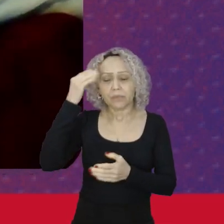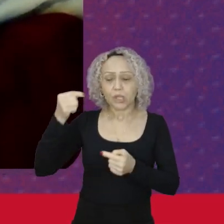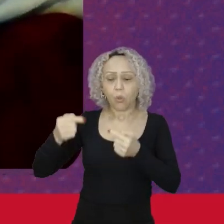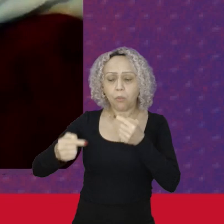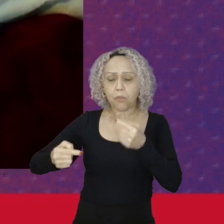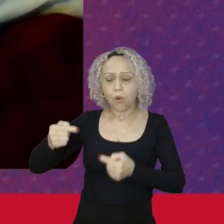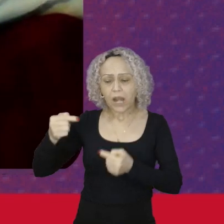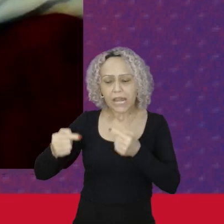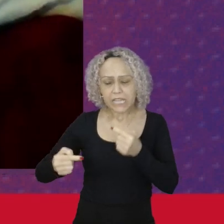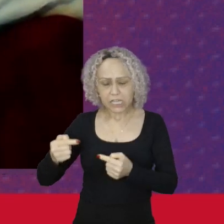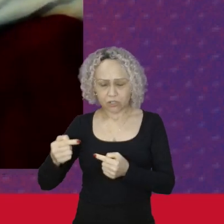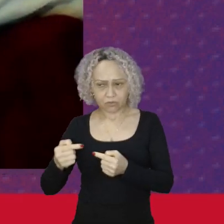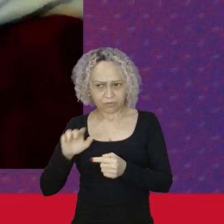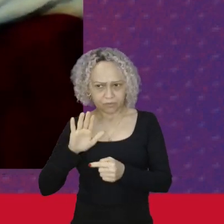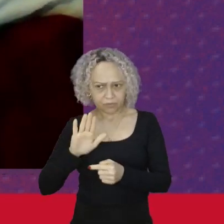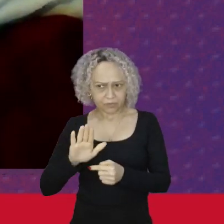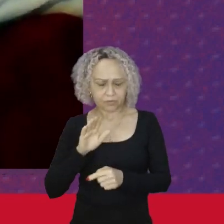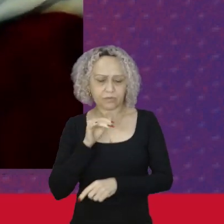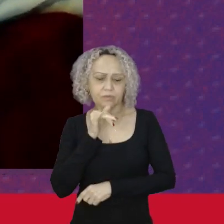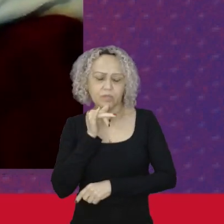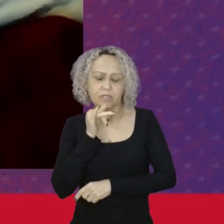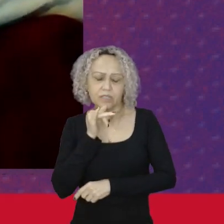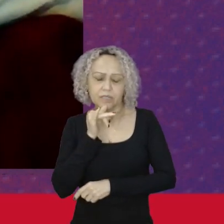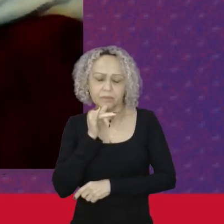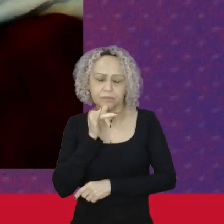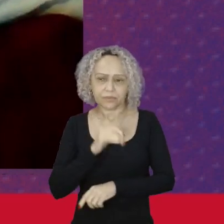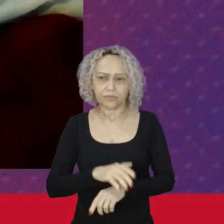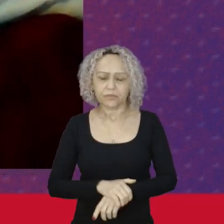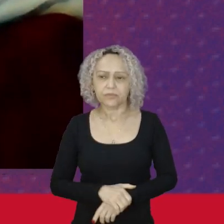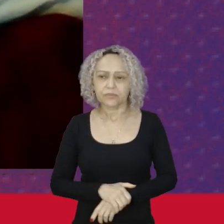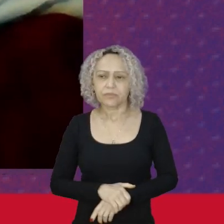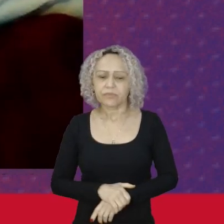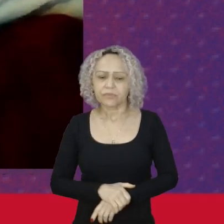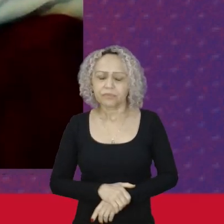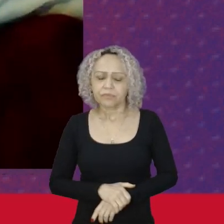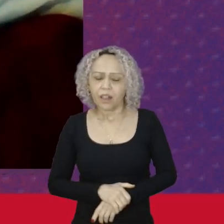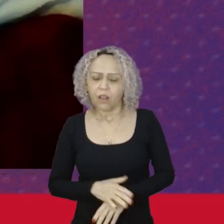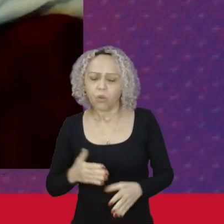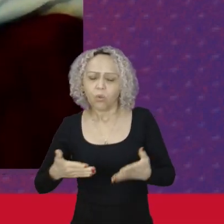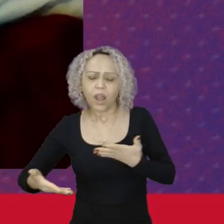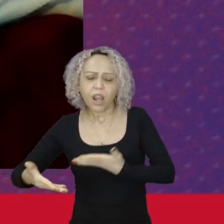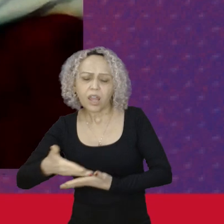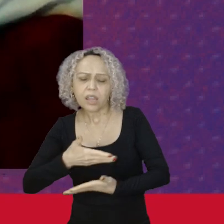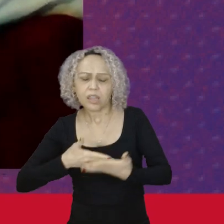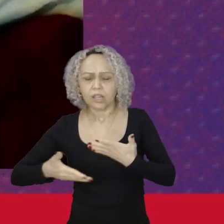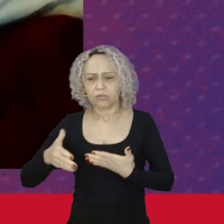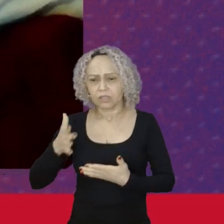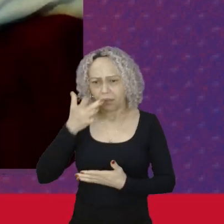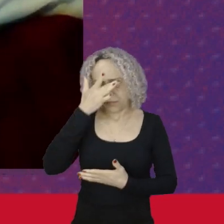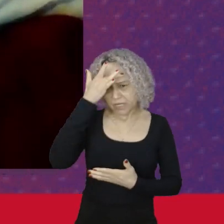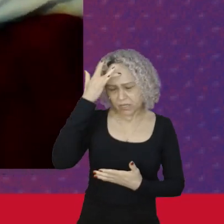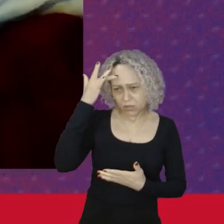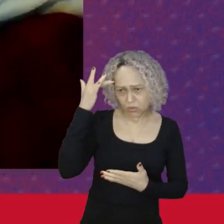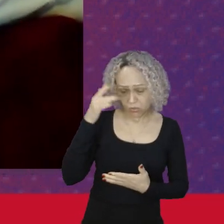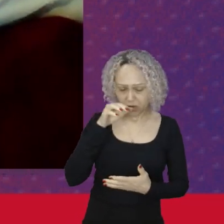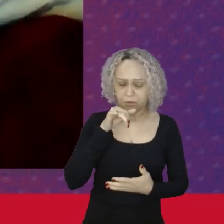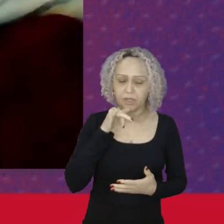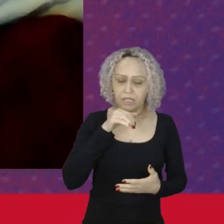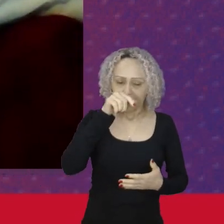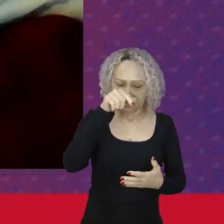da relação do homem com o meio ambiente, há uma relação com o contexto histórico e